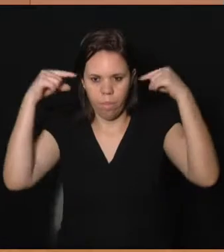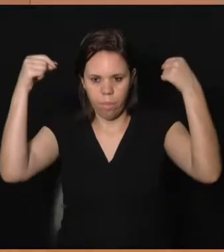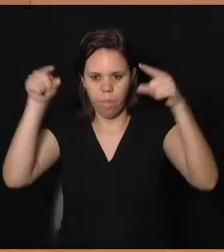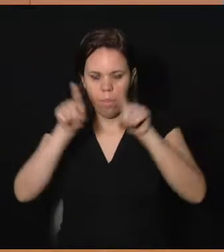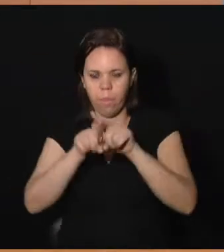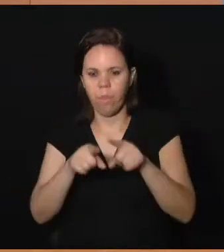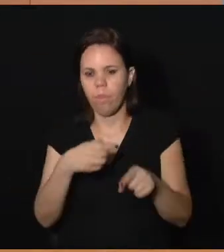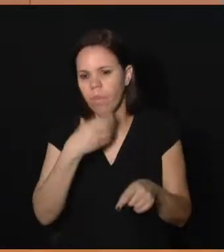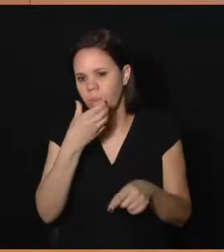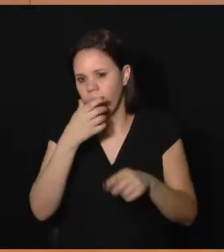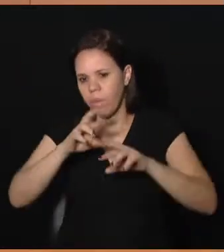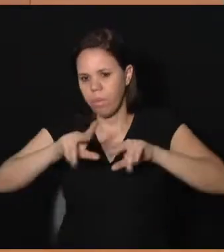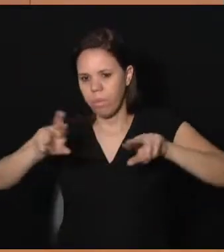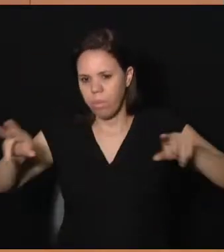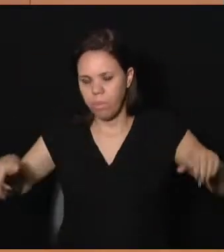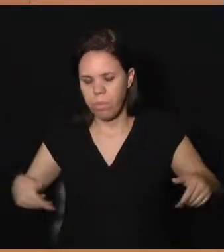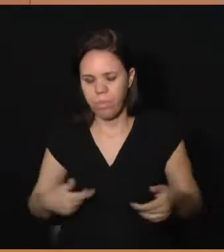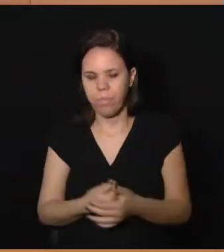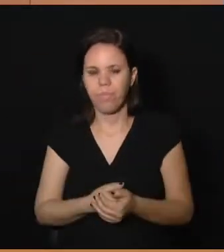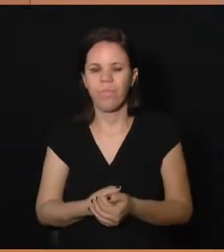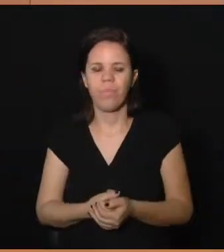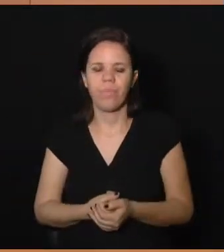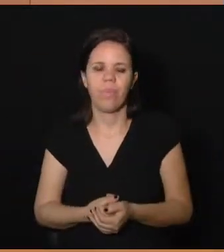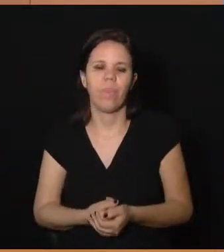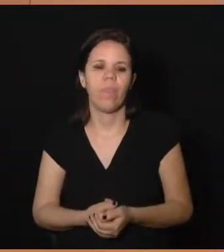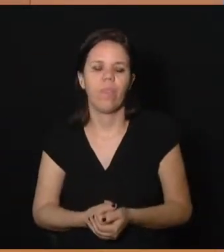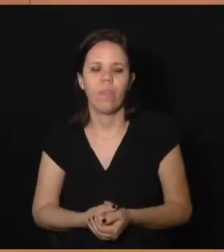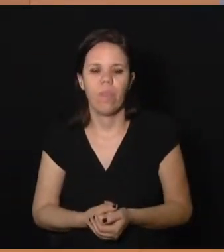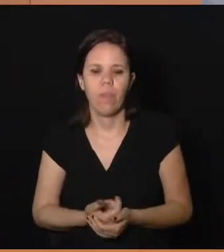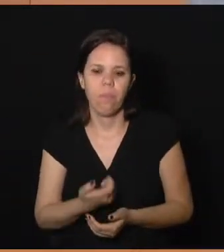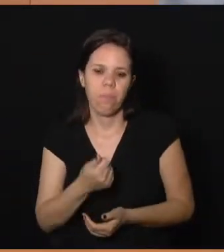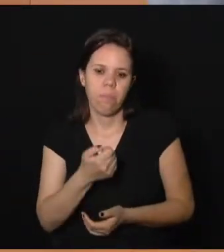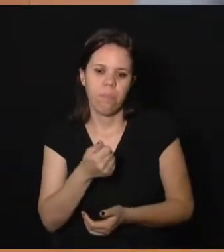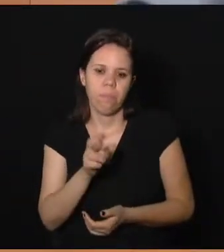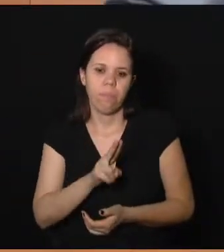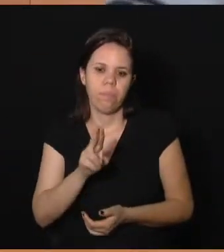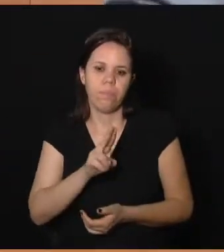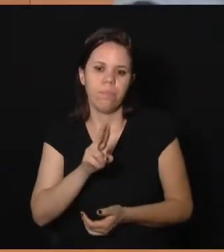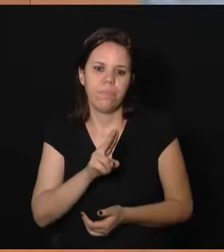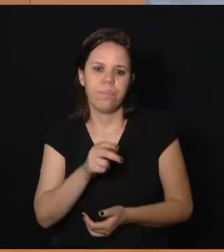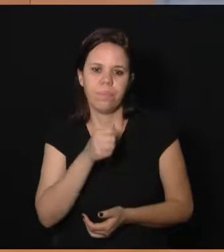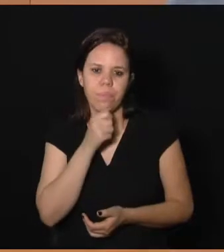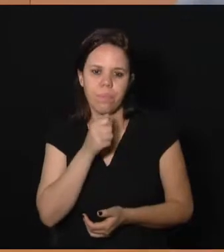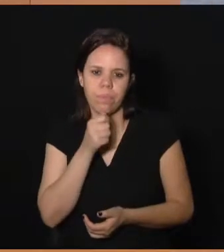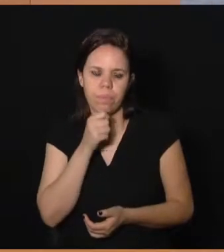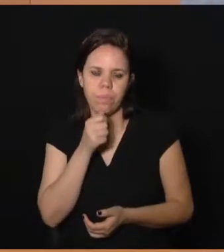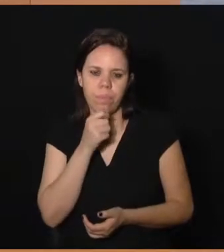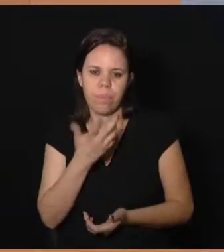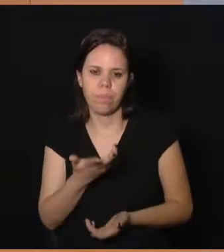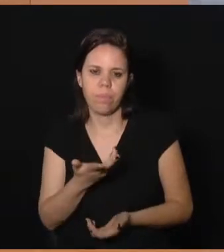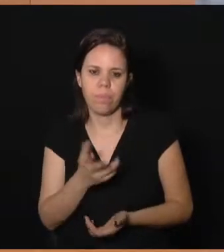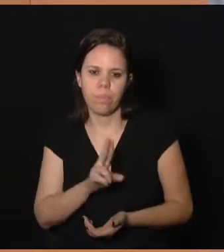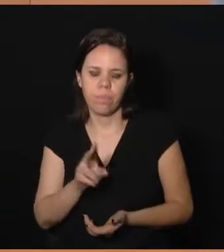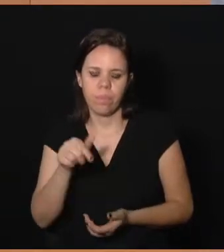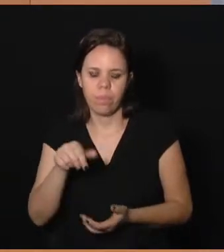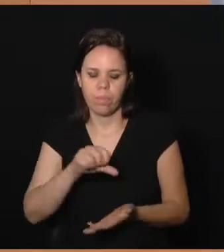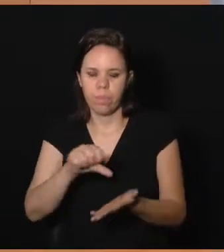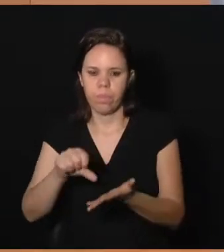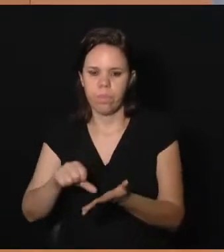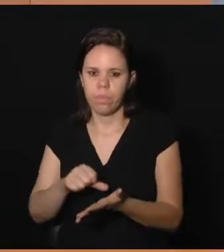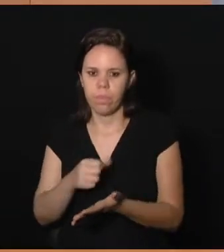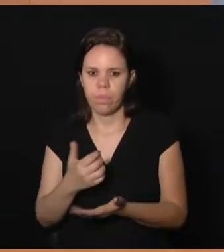fruta, que infelizmente é pouco utilizado pelo equipamento regional,